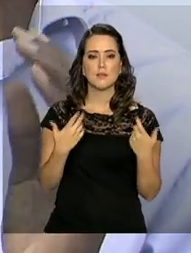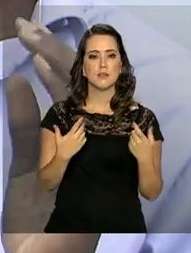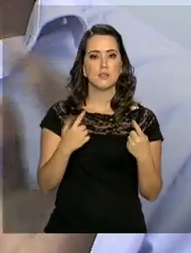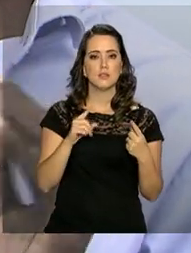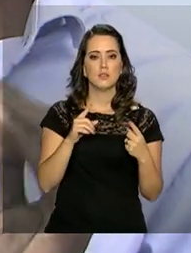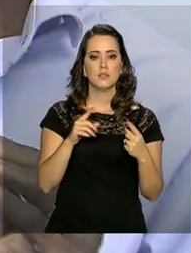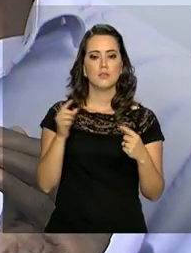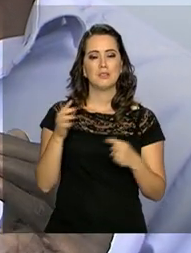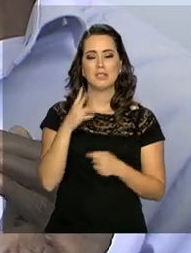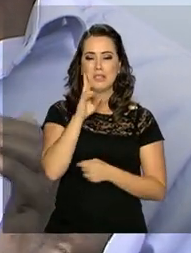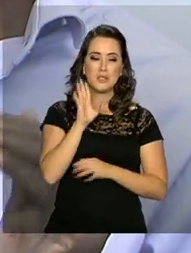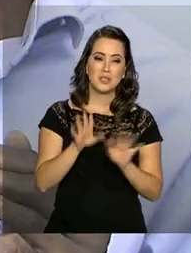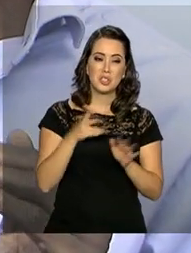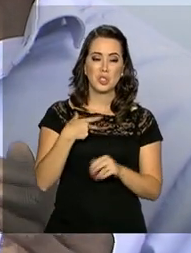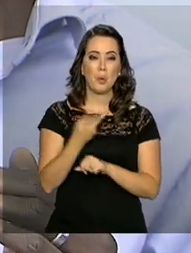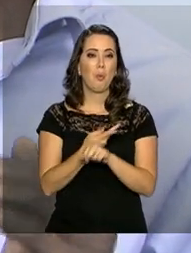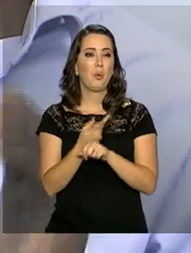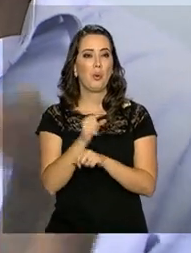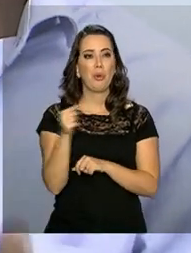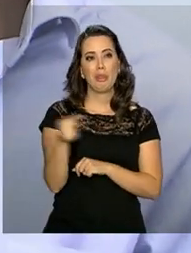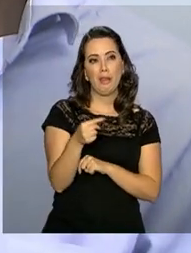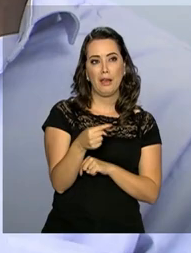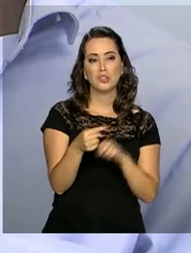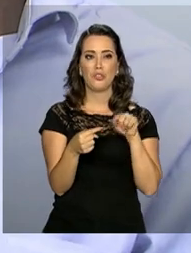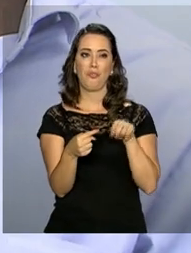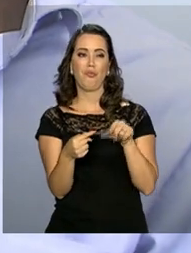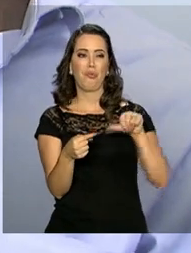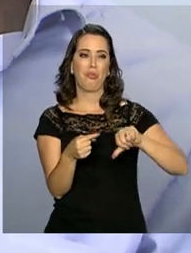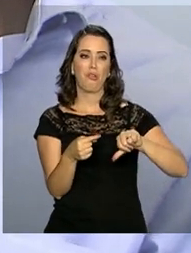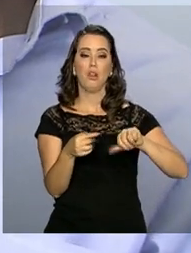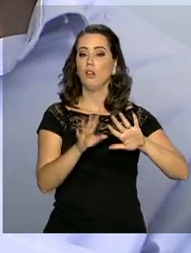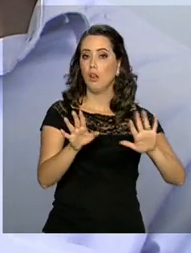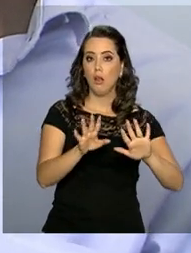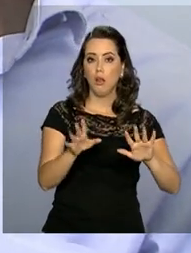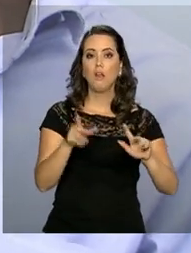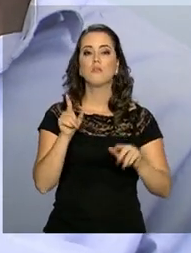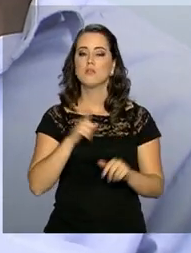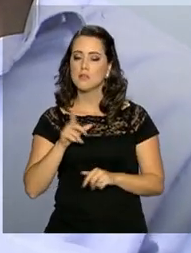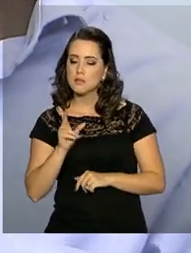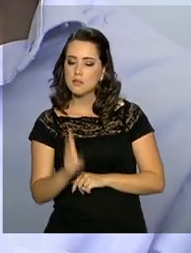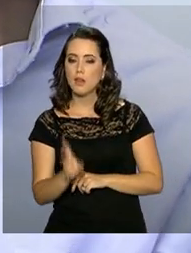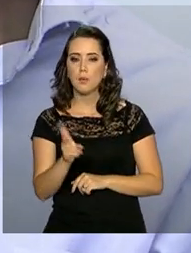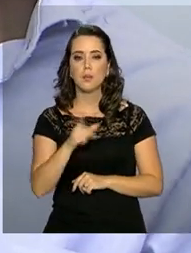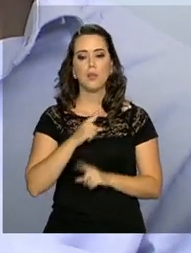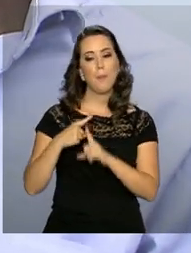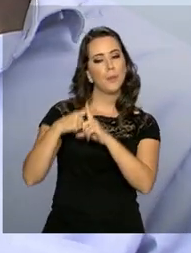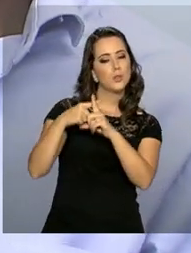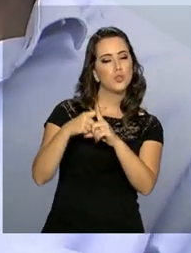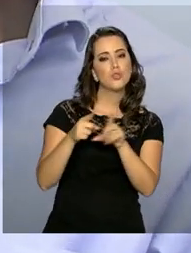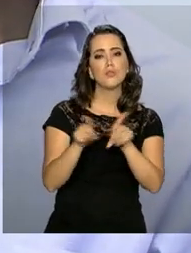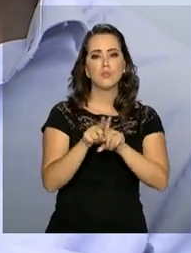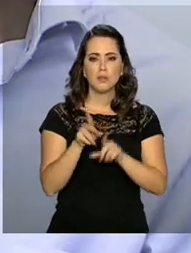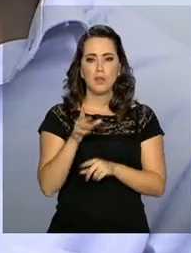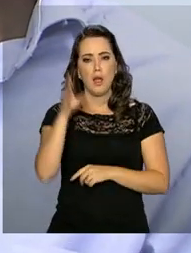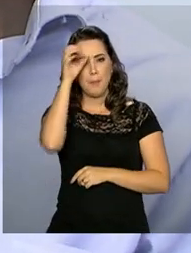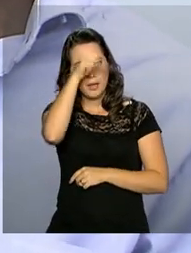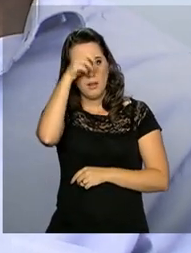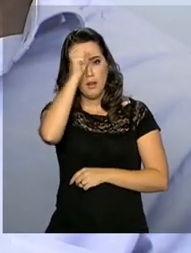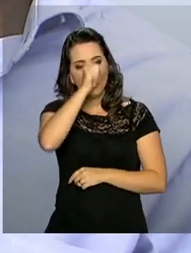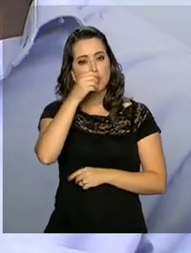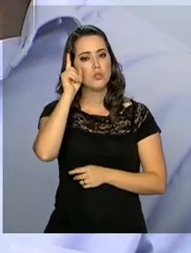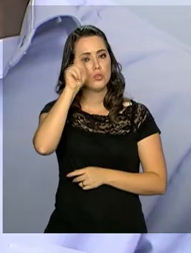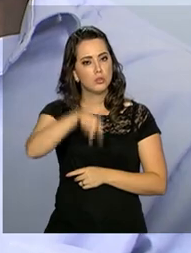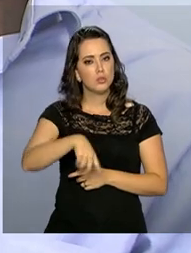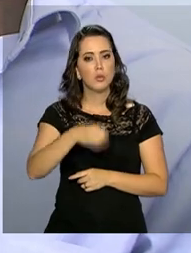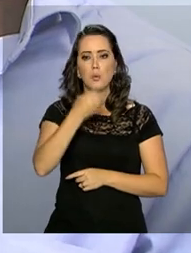no ponto negativo em qualquer lugar, mas sempre isso vai existir, os pontos positivos, o que você aprende, o que tem de bom na sociedade,